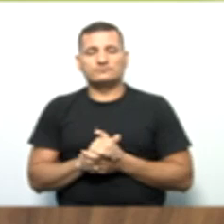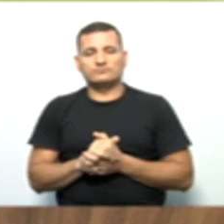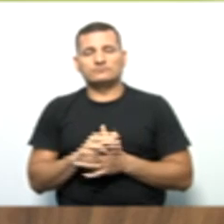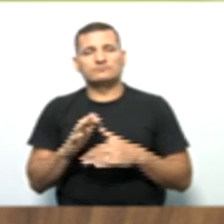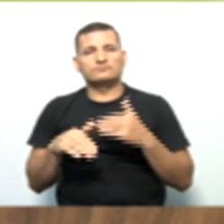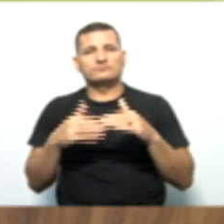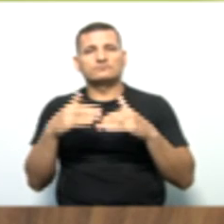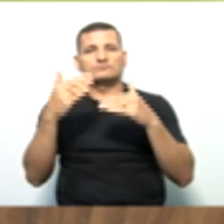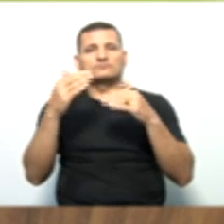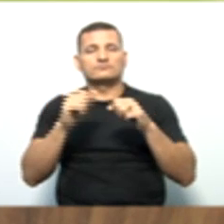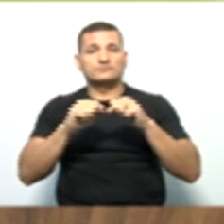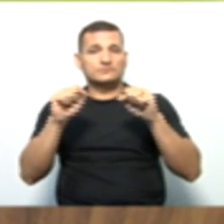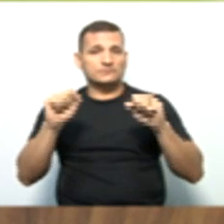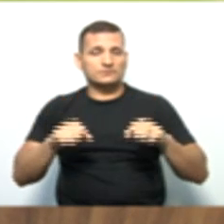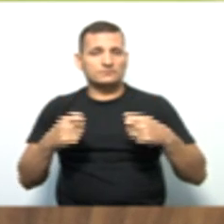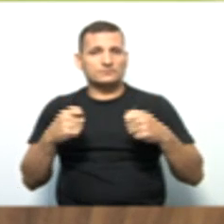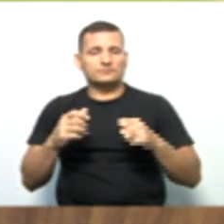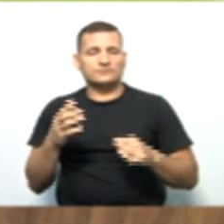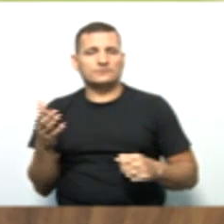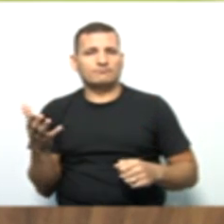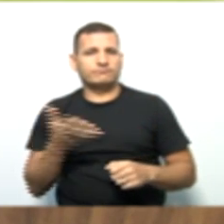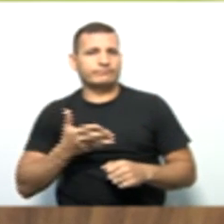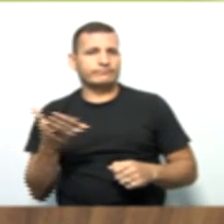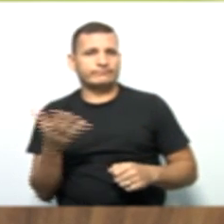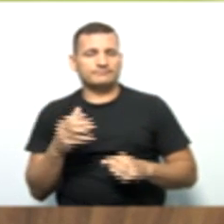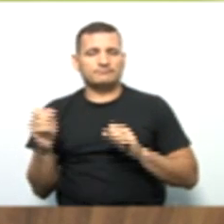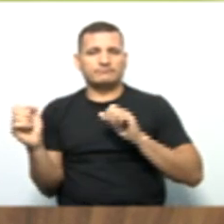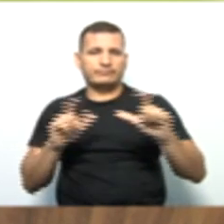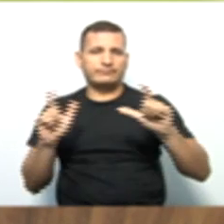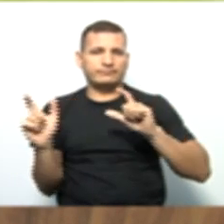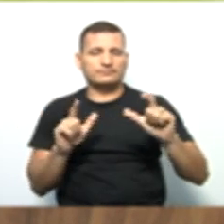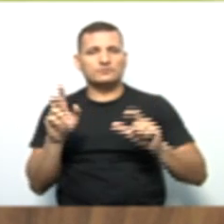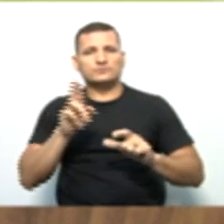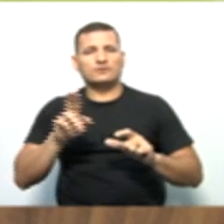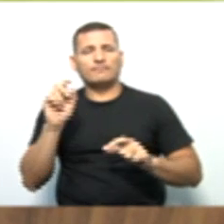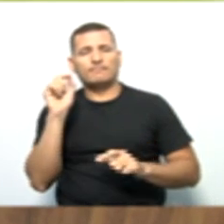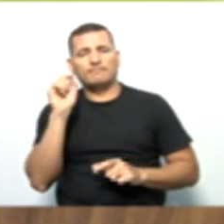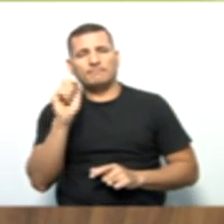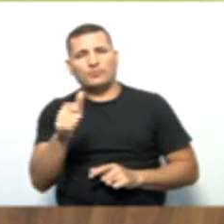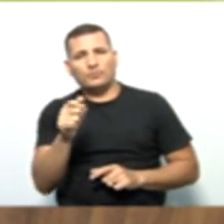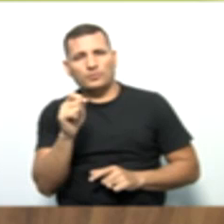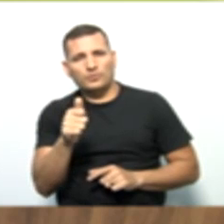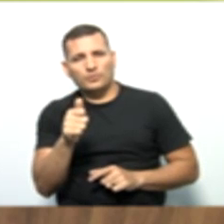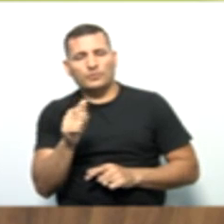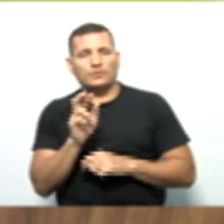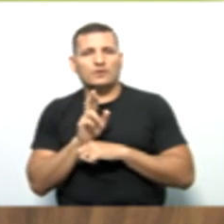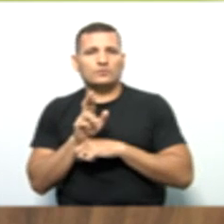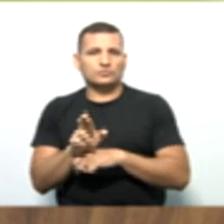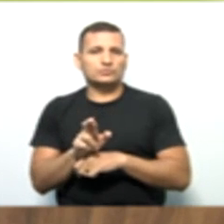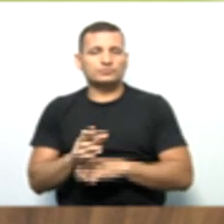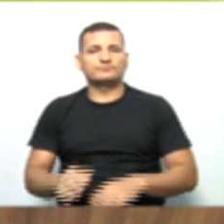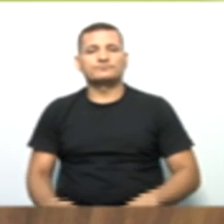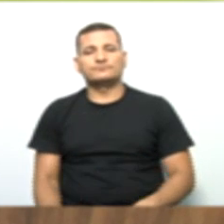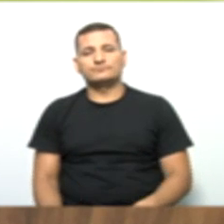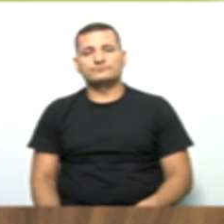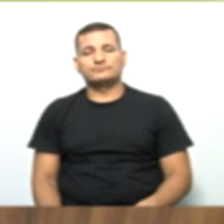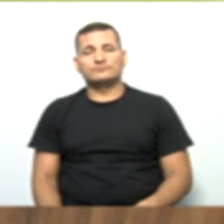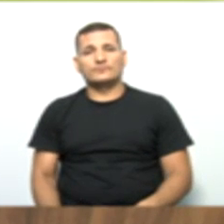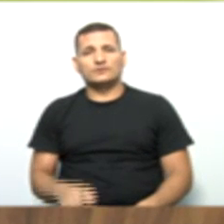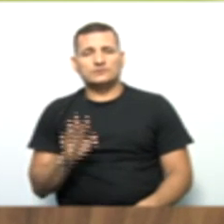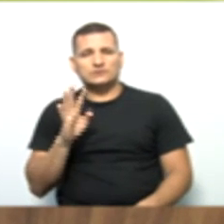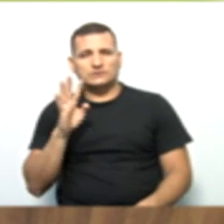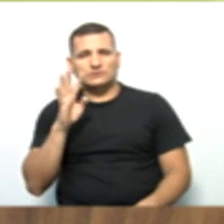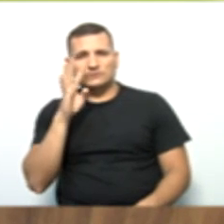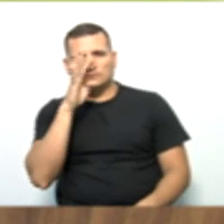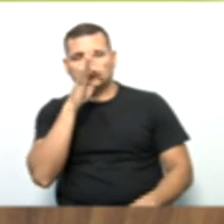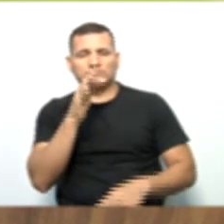Desempenho, o sistema precisa ser rápido e usar menos recursos do sistema possível.